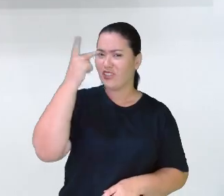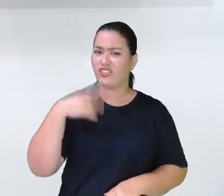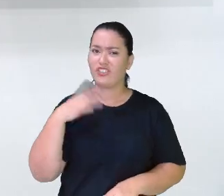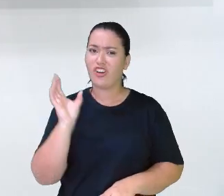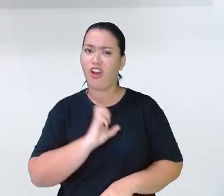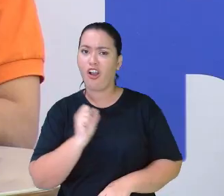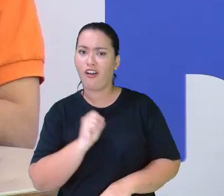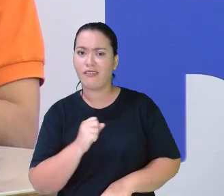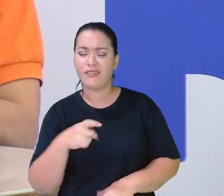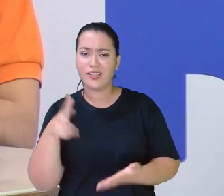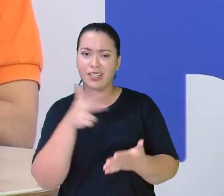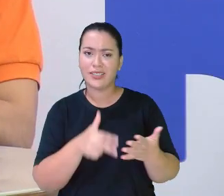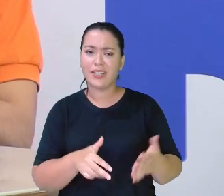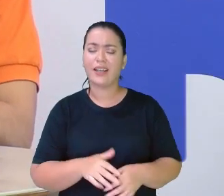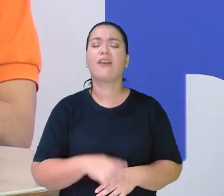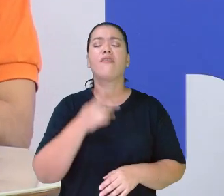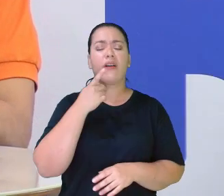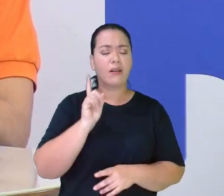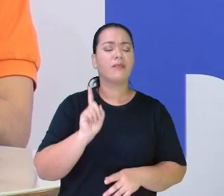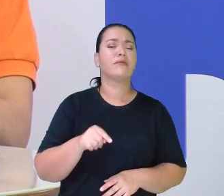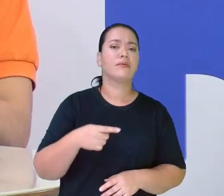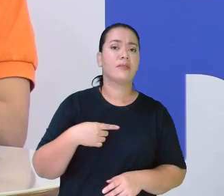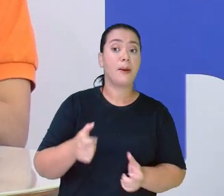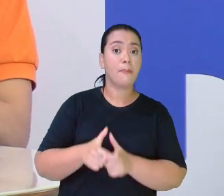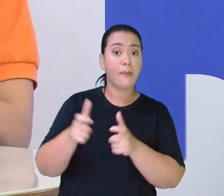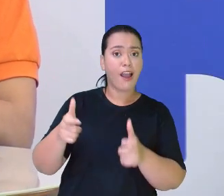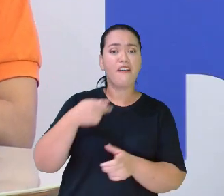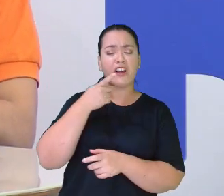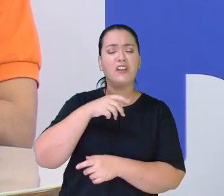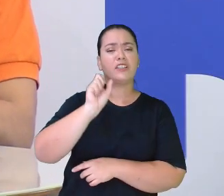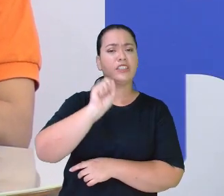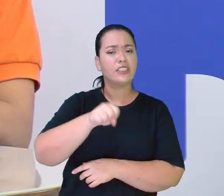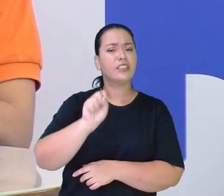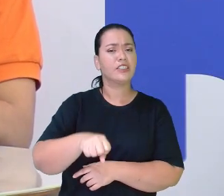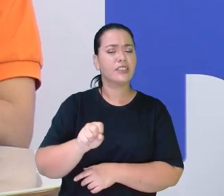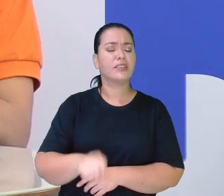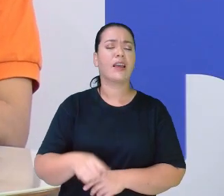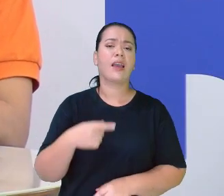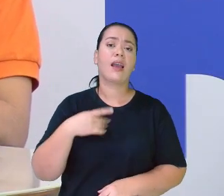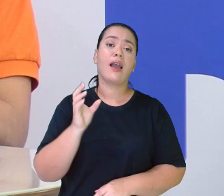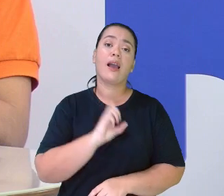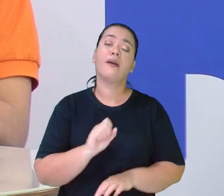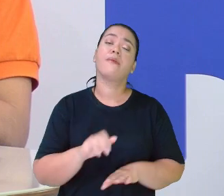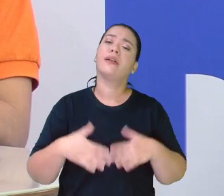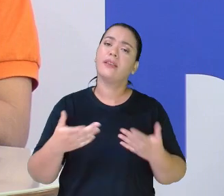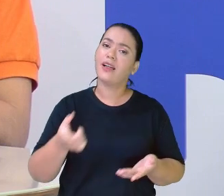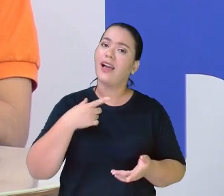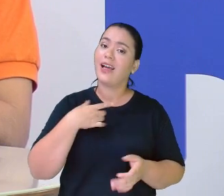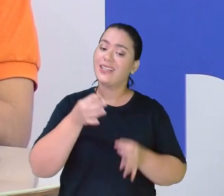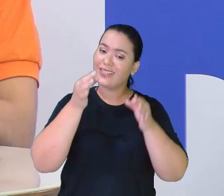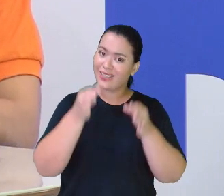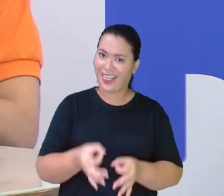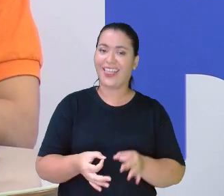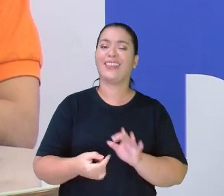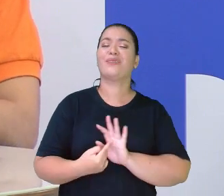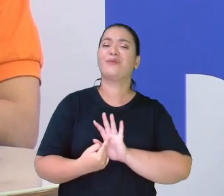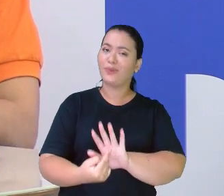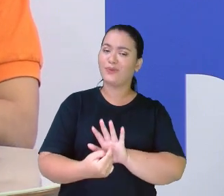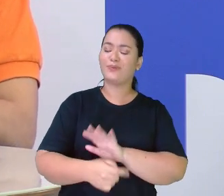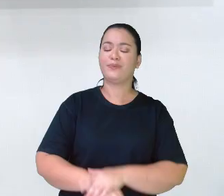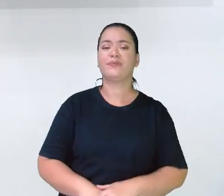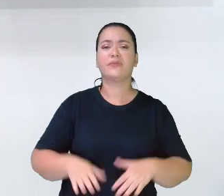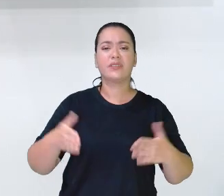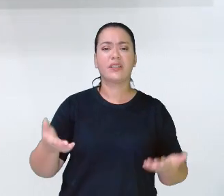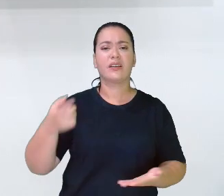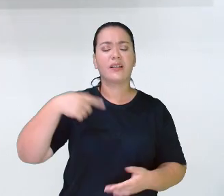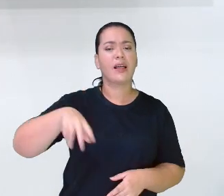hoje? Temos sim, a grande maioria respondeu que sim, que maravilha, que ama, então estamos no caminho certo, né? Isso.